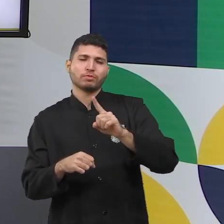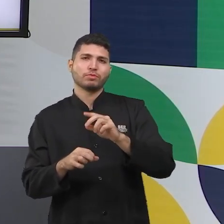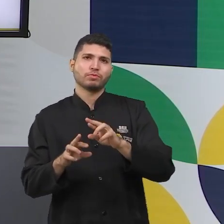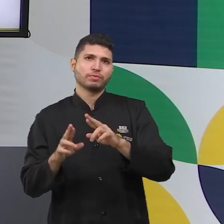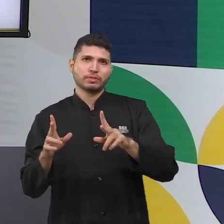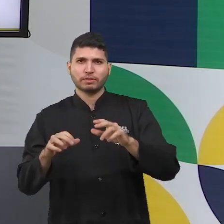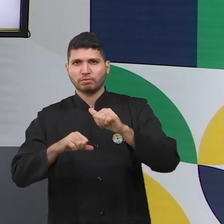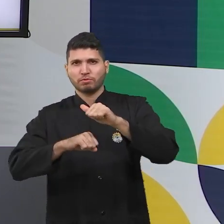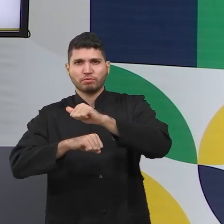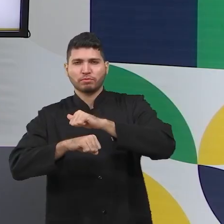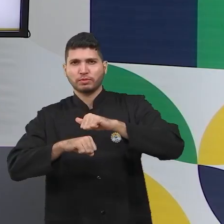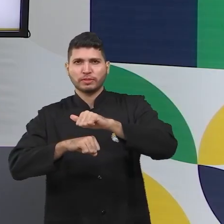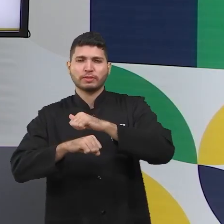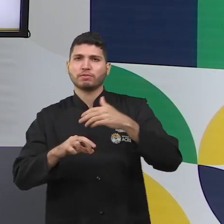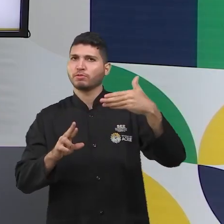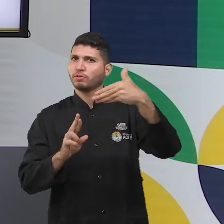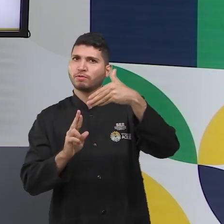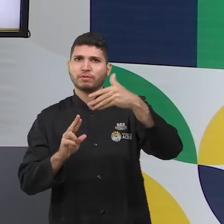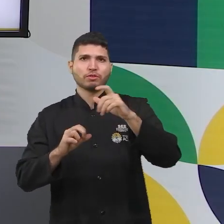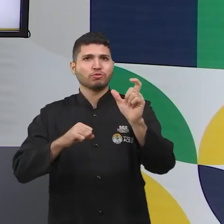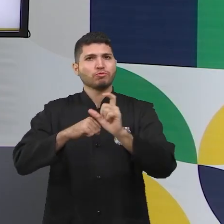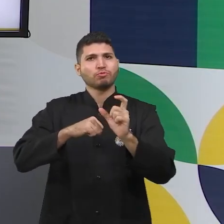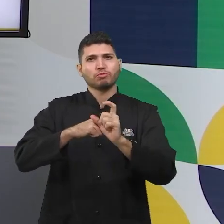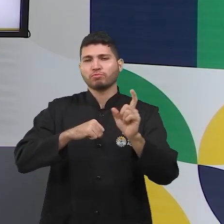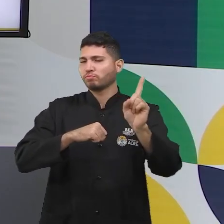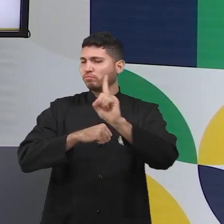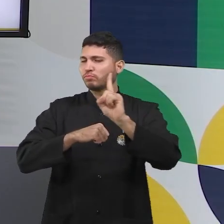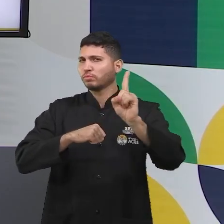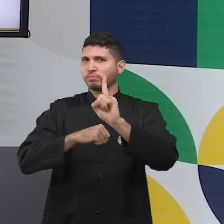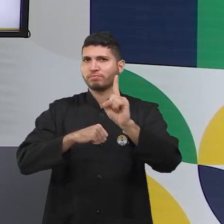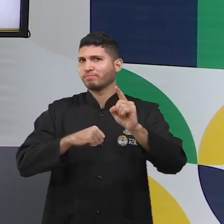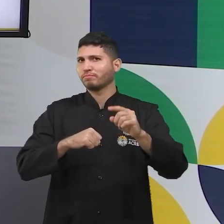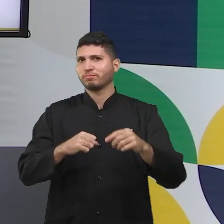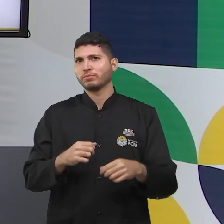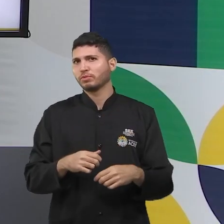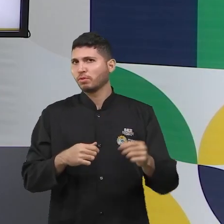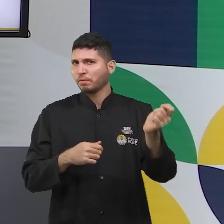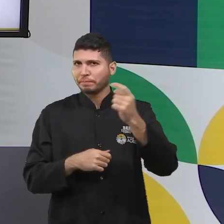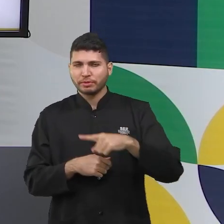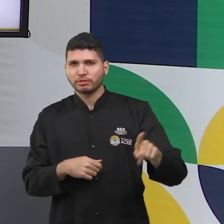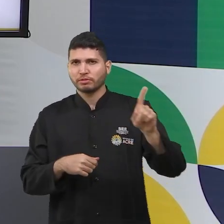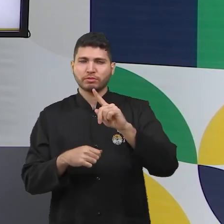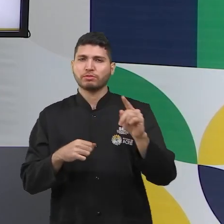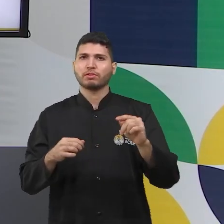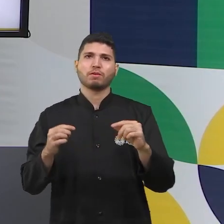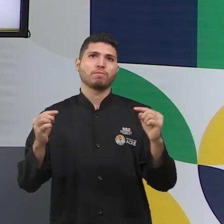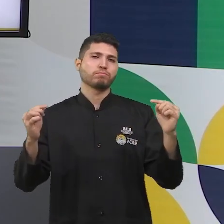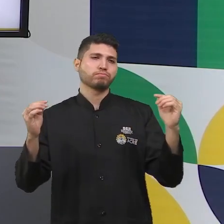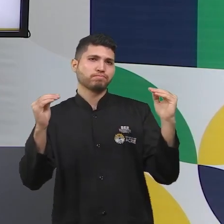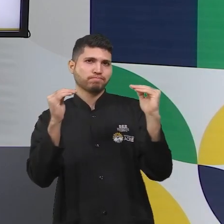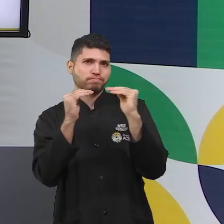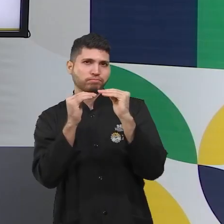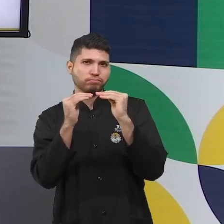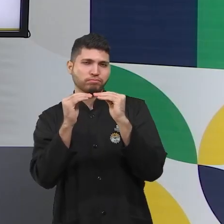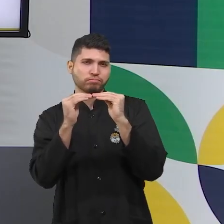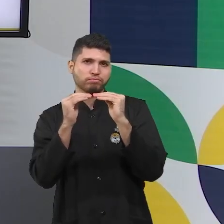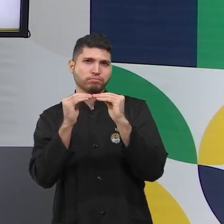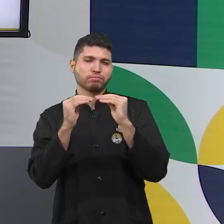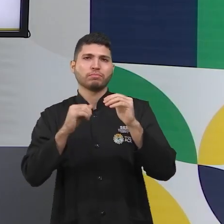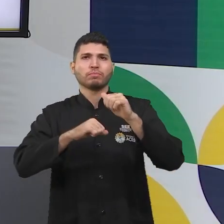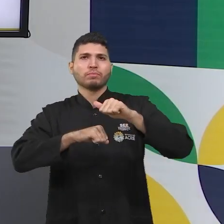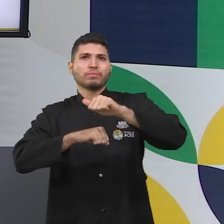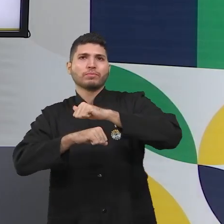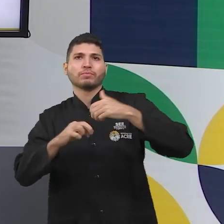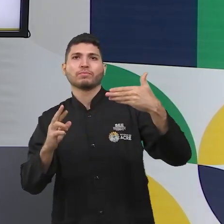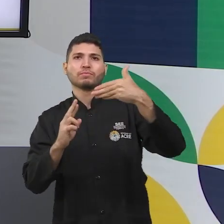advérbio, ele não se refere ao substantivo. É por isso que não tem de concordar. Né? Porque o advérbio, ou ele se refere